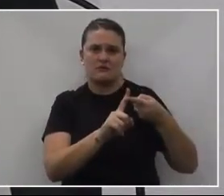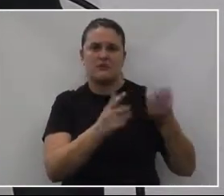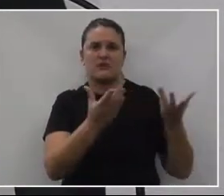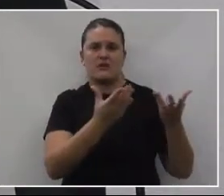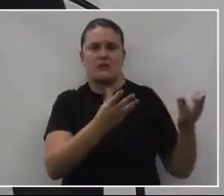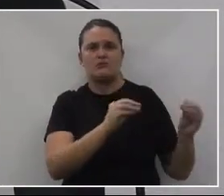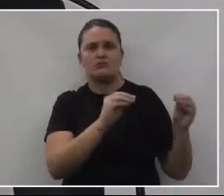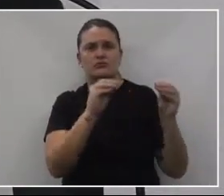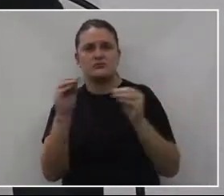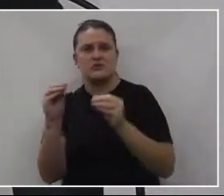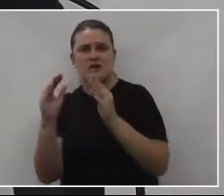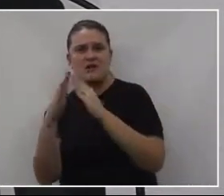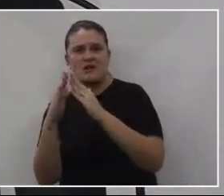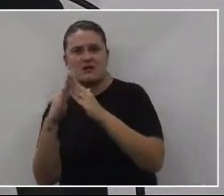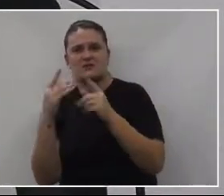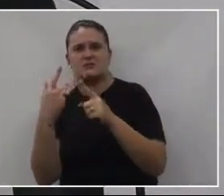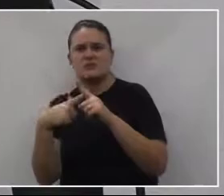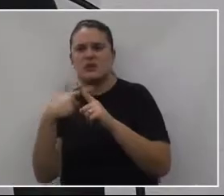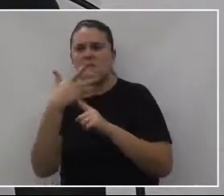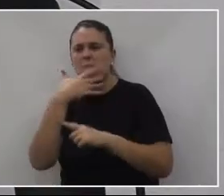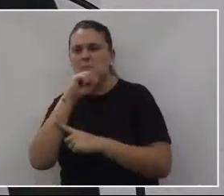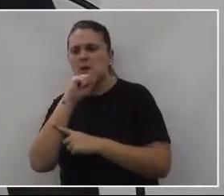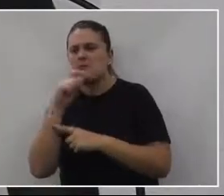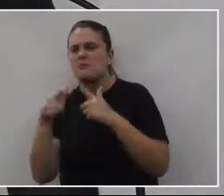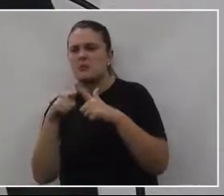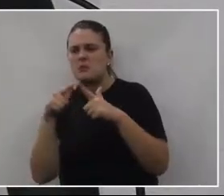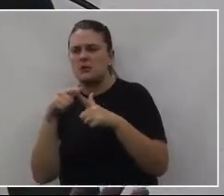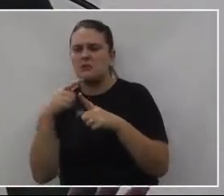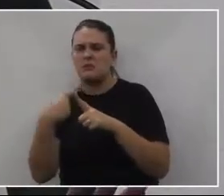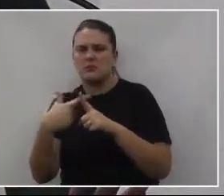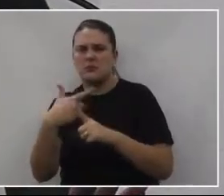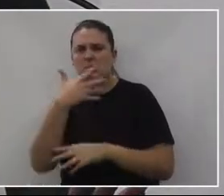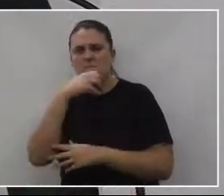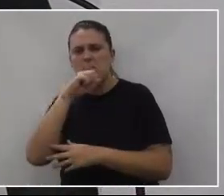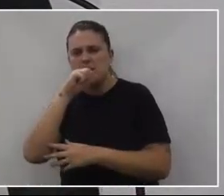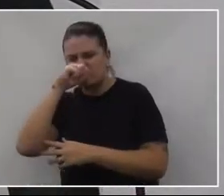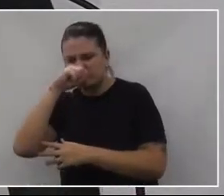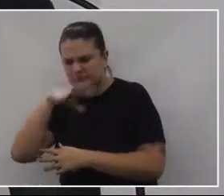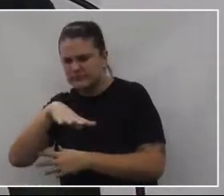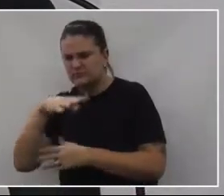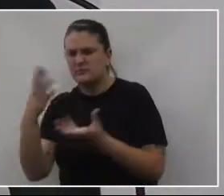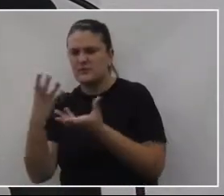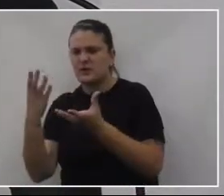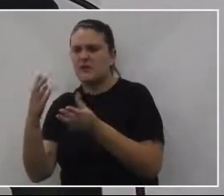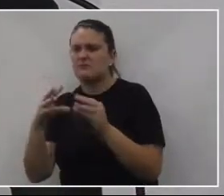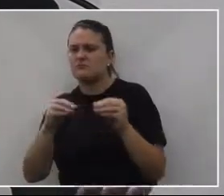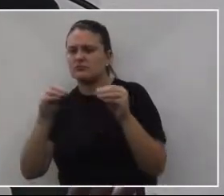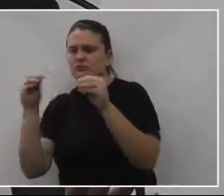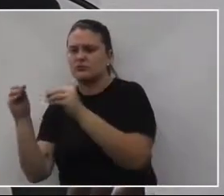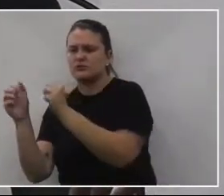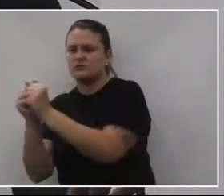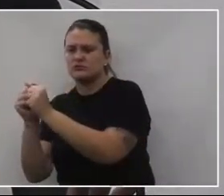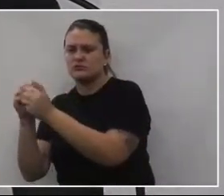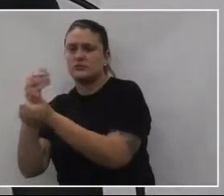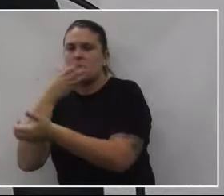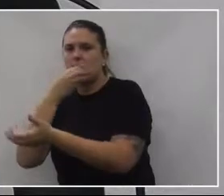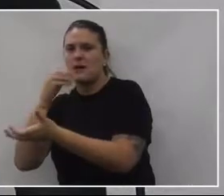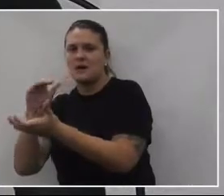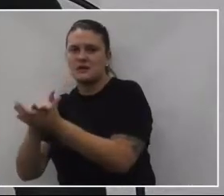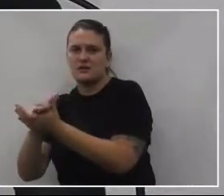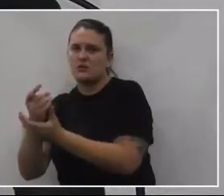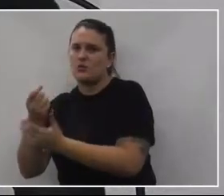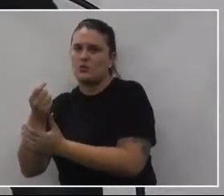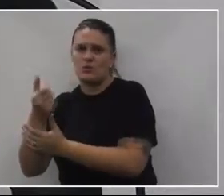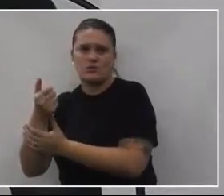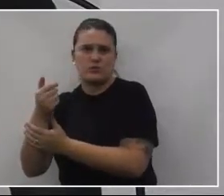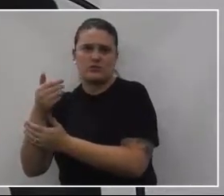casa pela forma como o pai se comporta, pelas violências que ele pratica, e o quanto antes se morar com o marido, né? Já é uma quase evadida, porque já